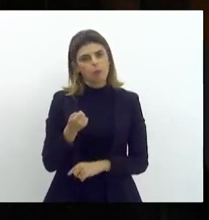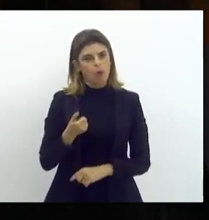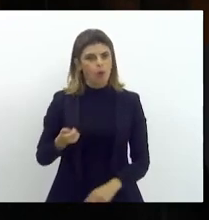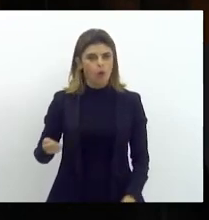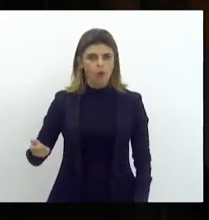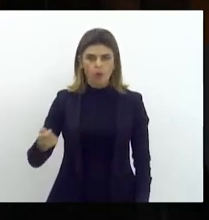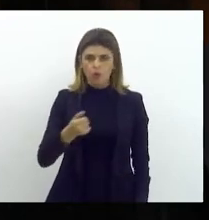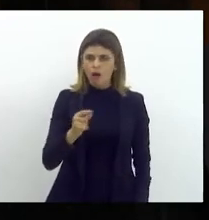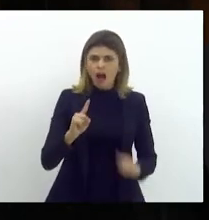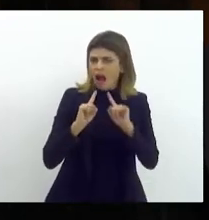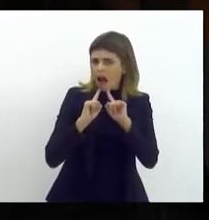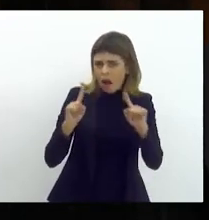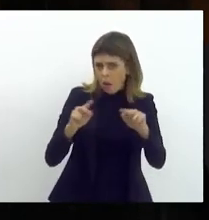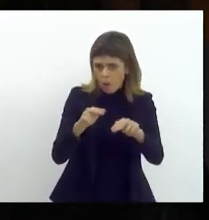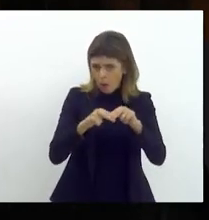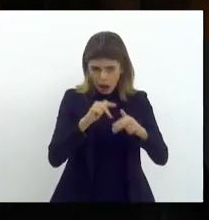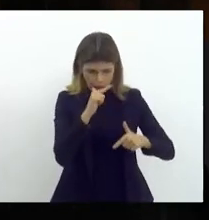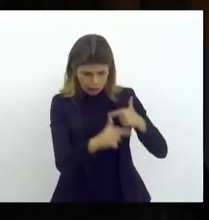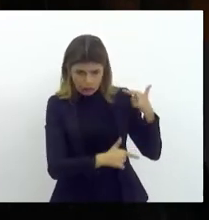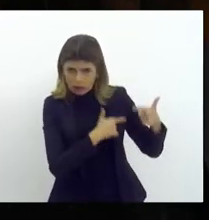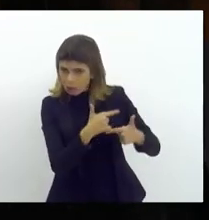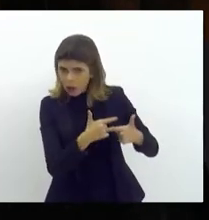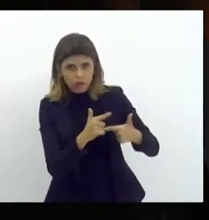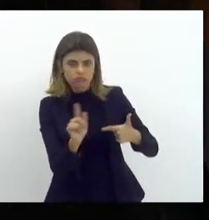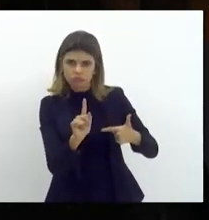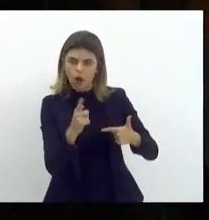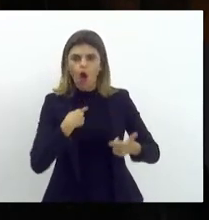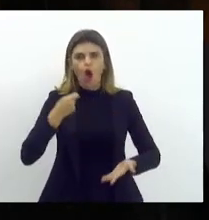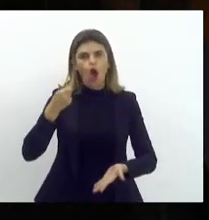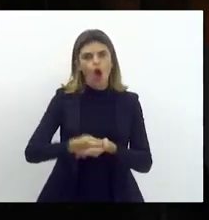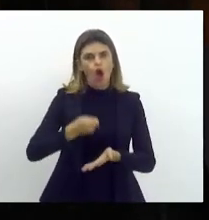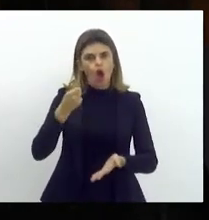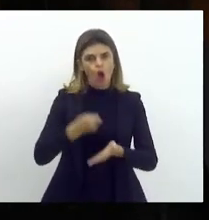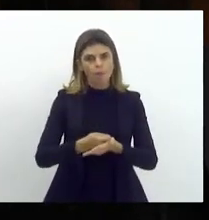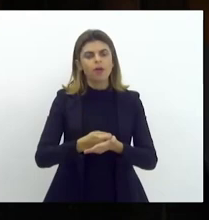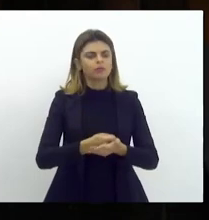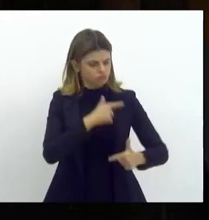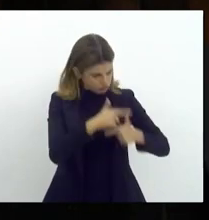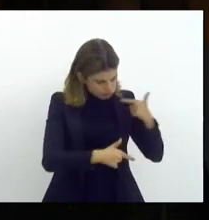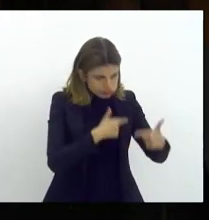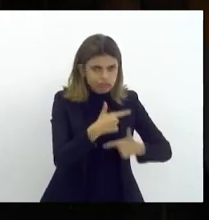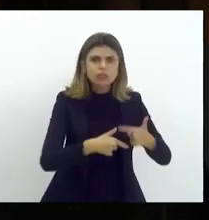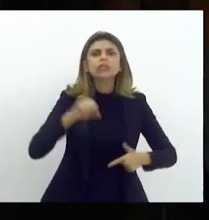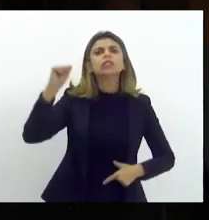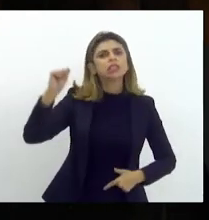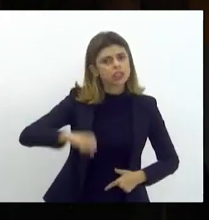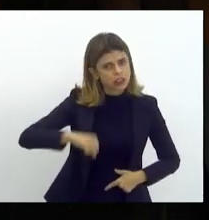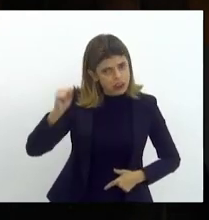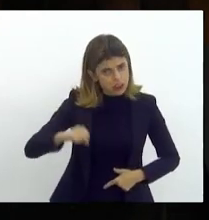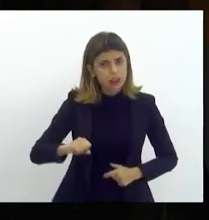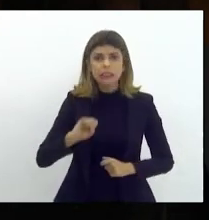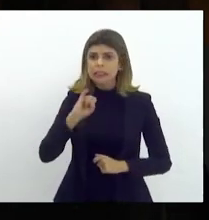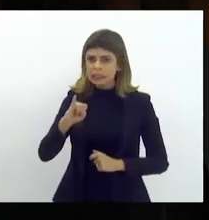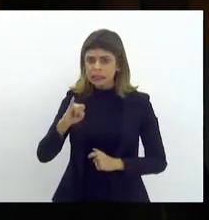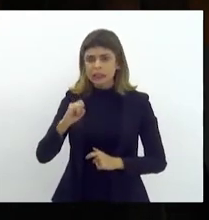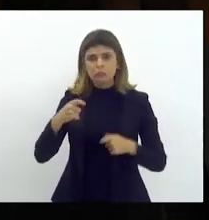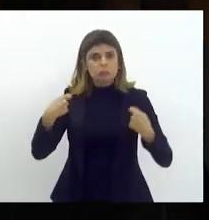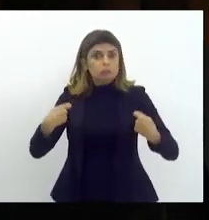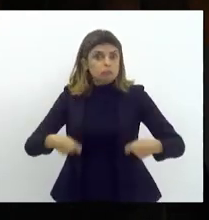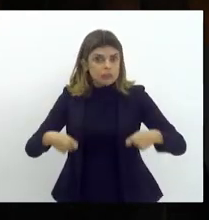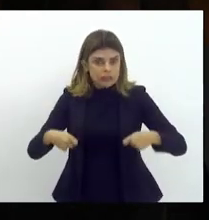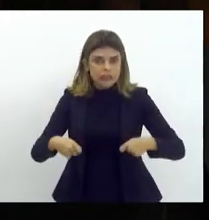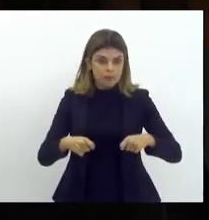não reclama pelo trabalho porque a nossa obrigação se tiver que ter sessão aqui